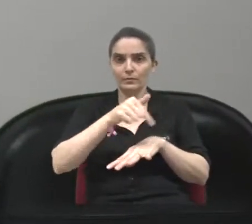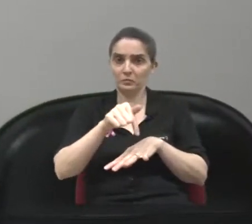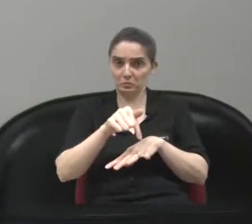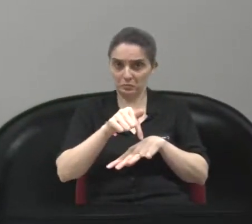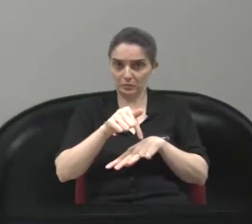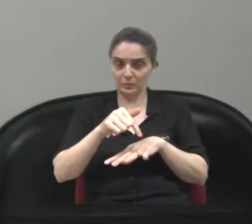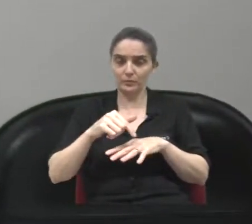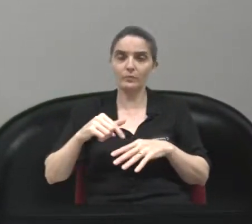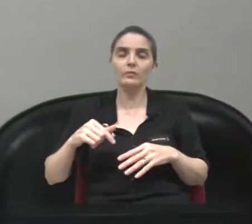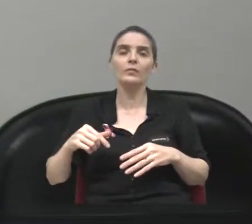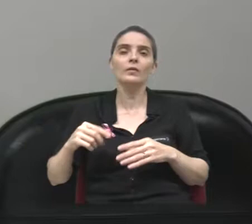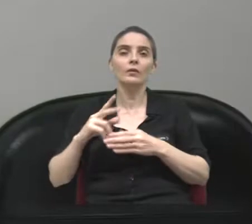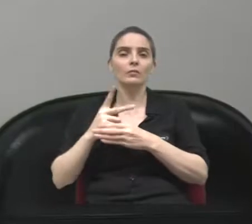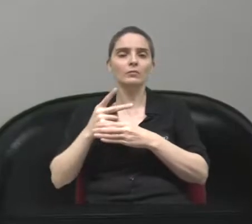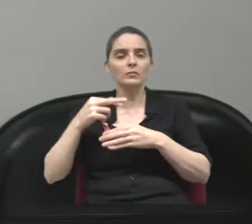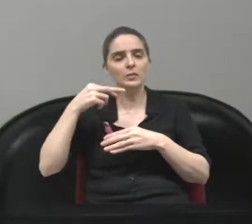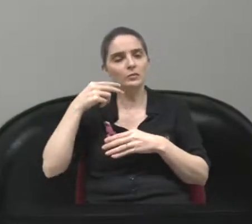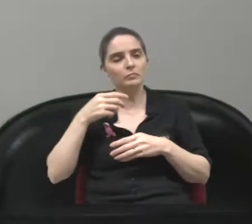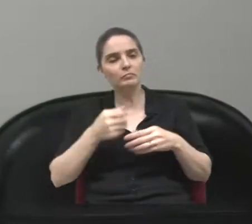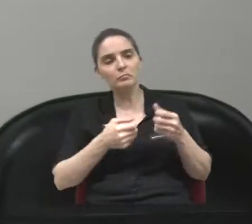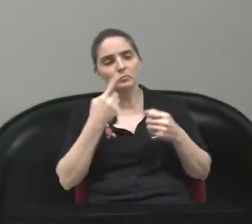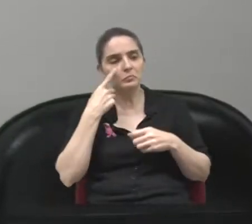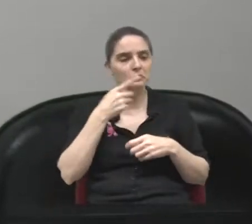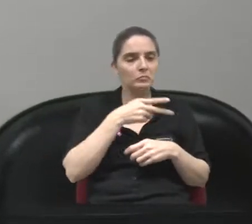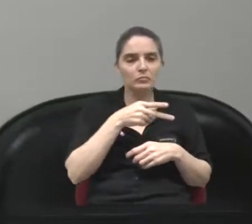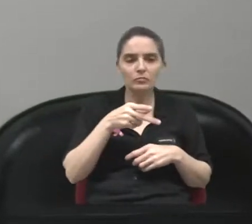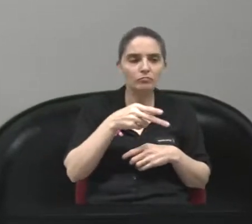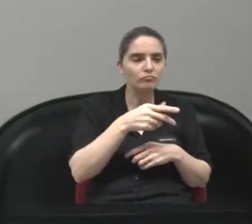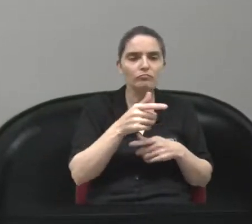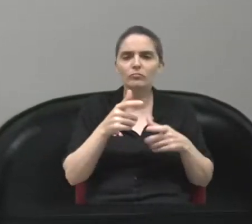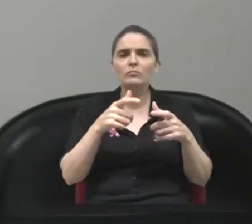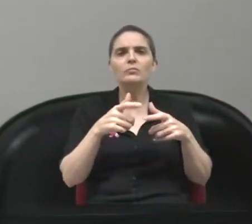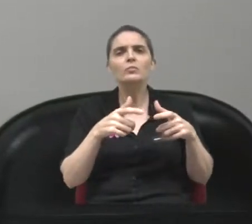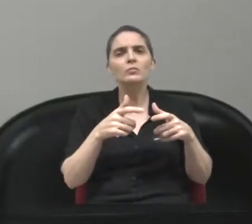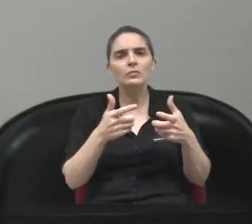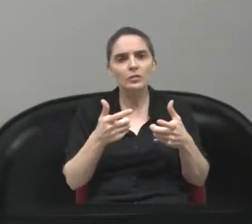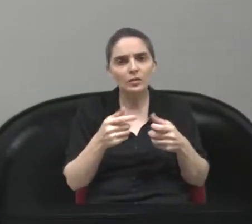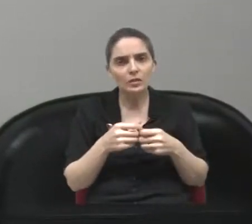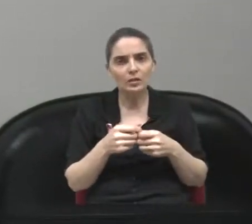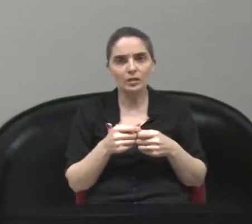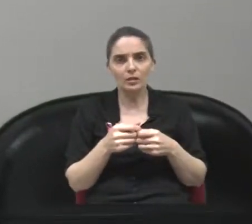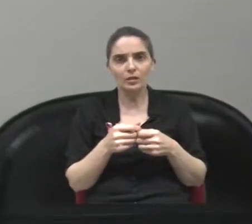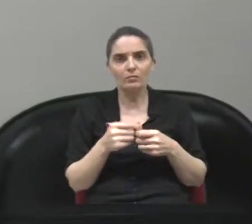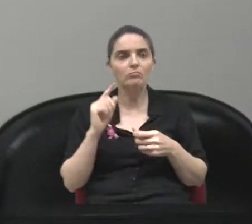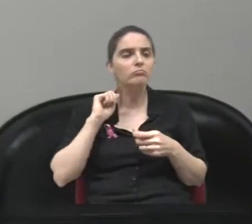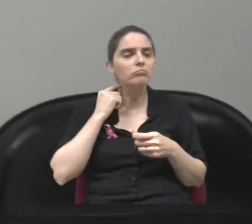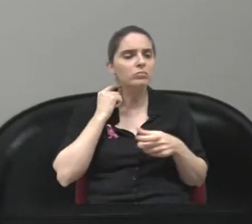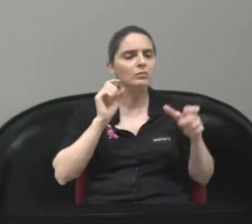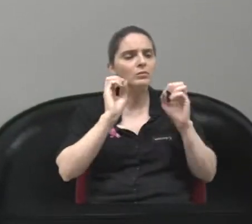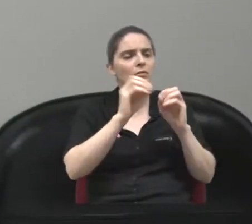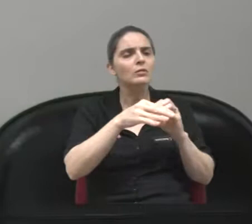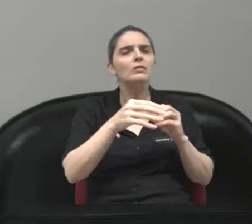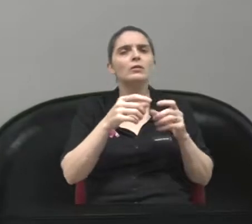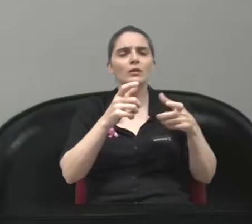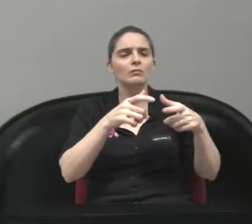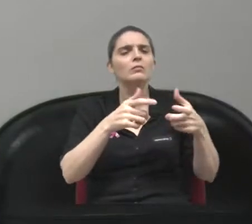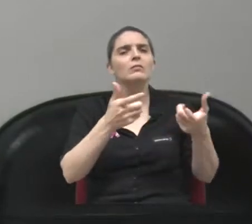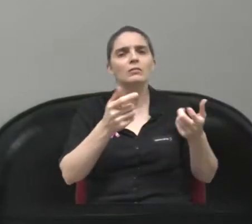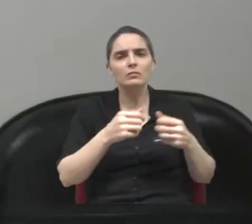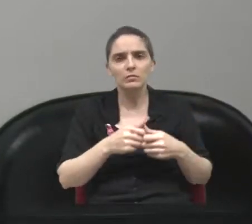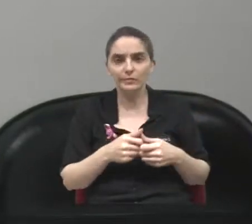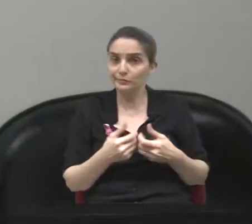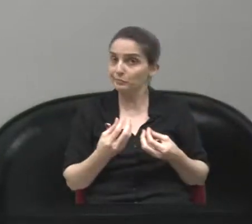asfalto, é difícil de encontrar um ponto de recolhimento de lixo. Então, o que dá para se fazer? Pegar um